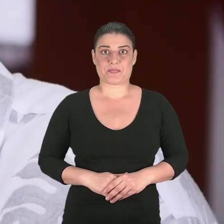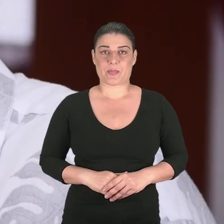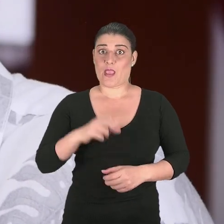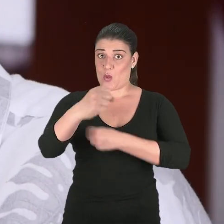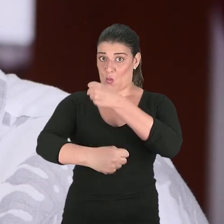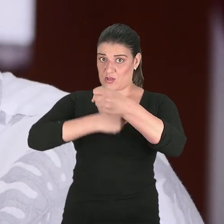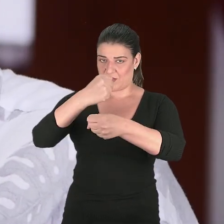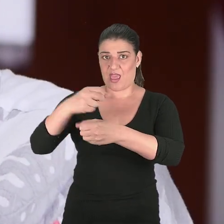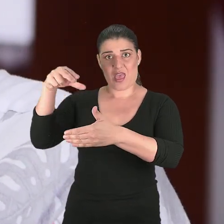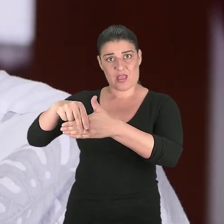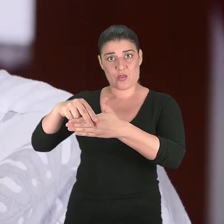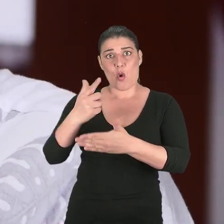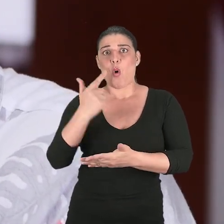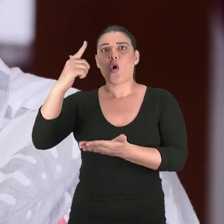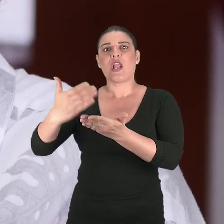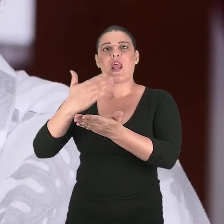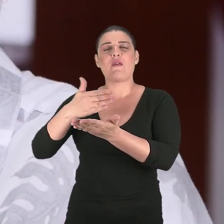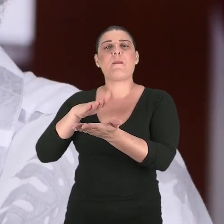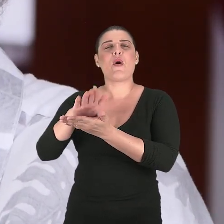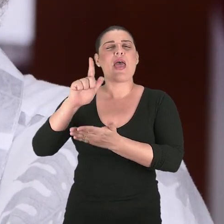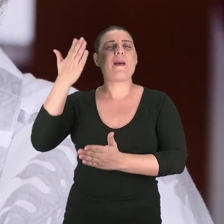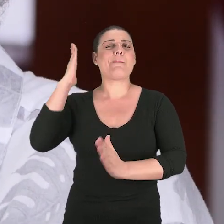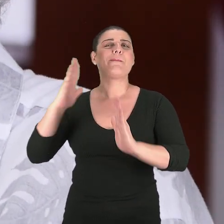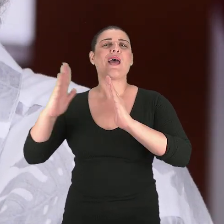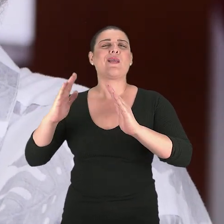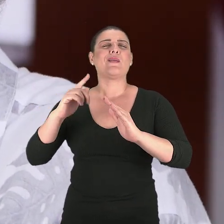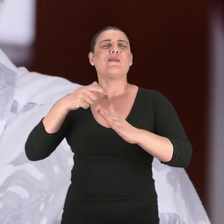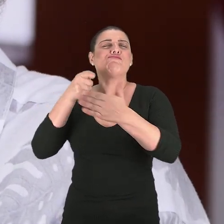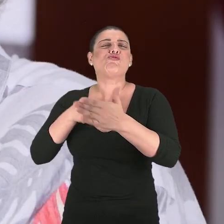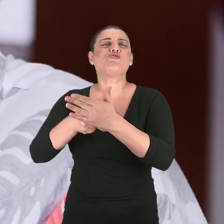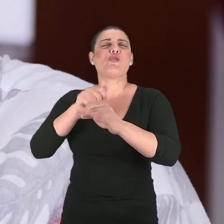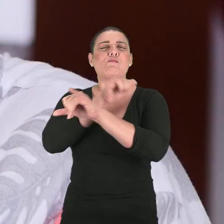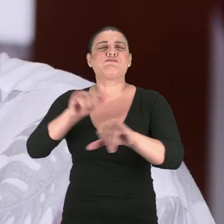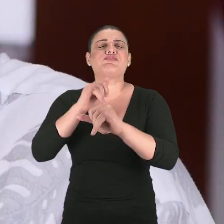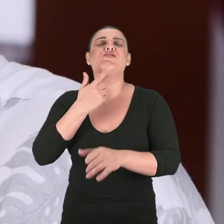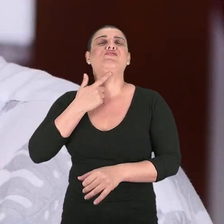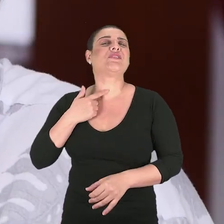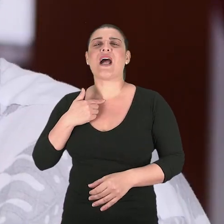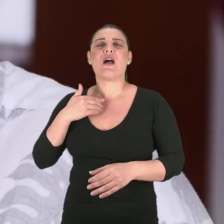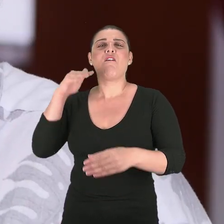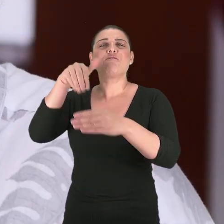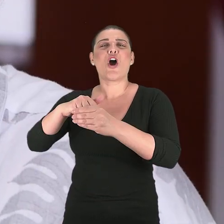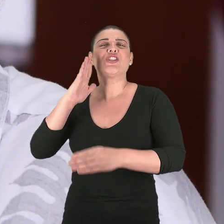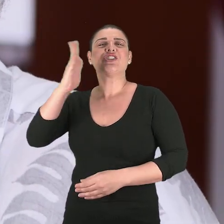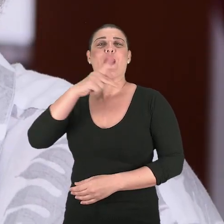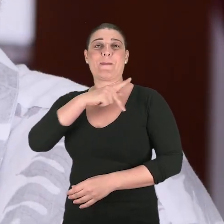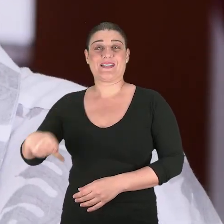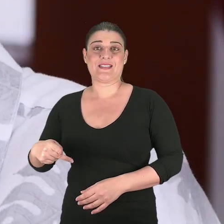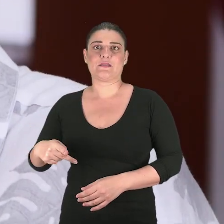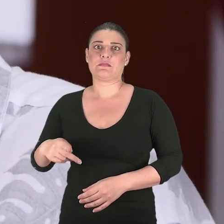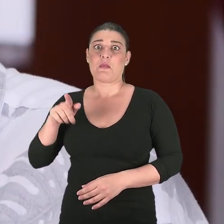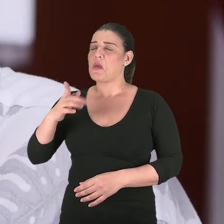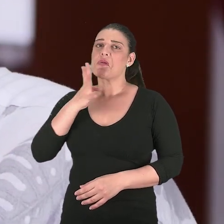a editora publicou um outro livro, é o Tempo das Diretas já, e puseram o meu poema, que eu nem conhecia a autora. Só